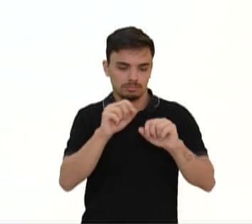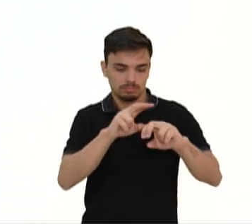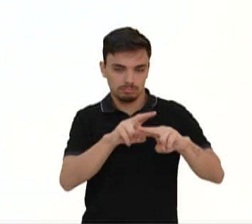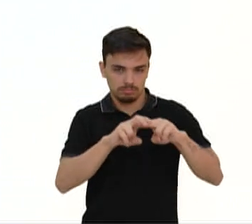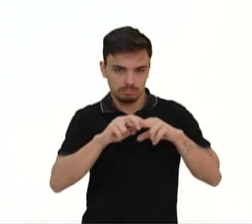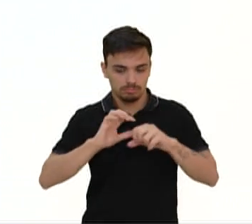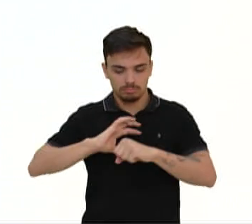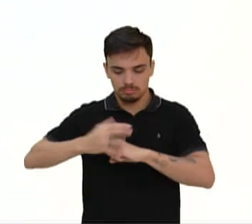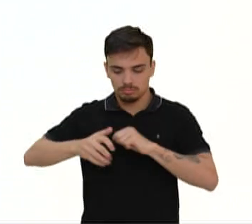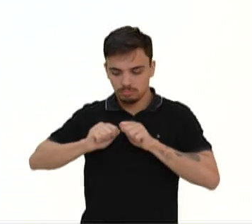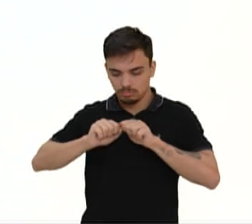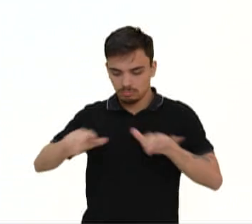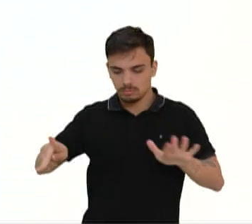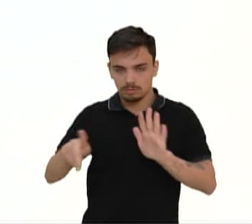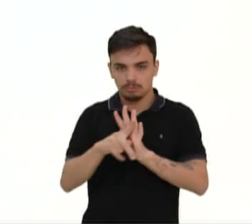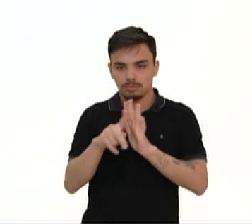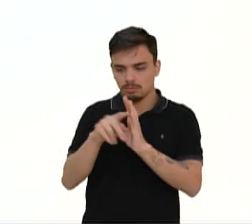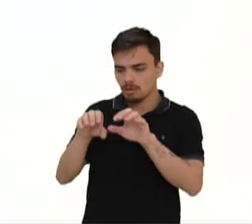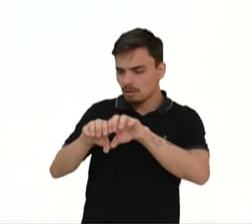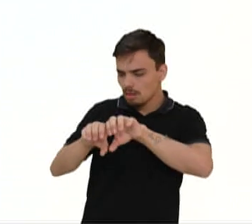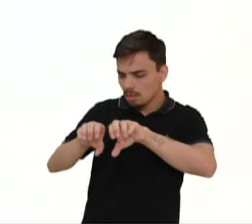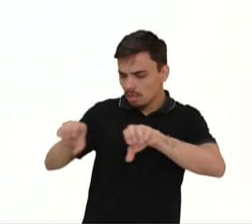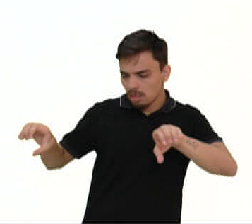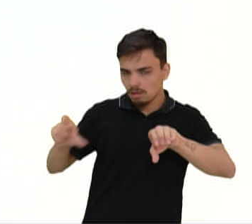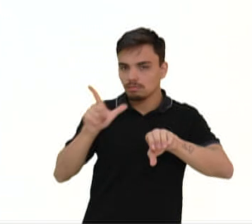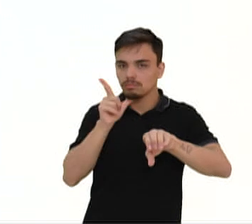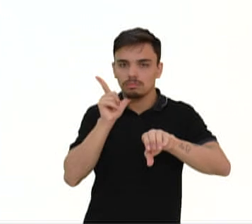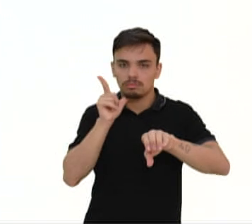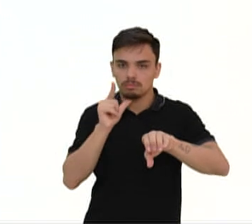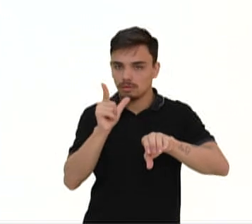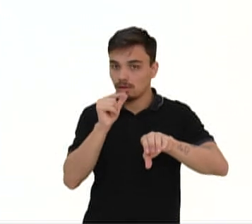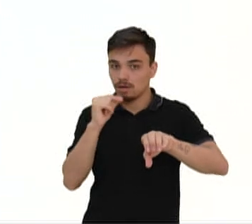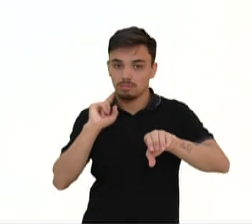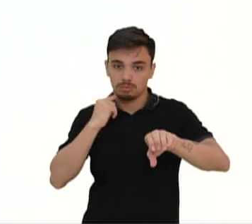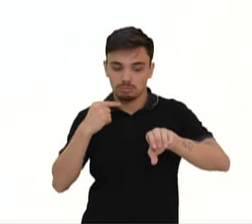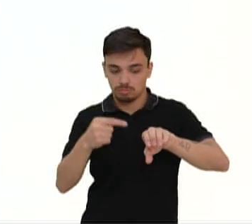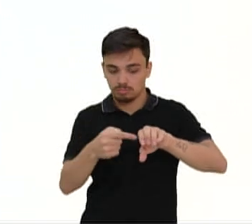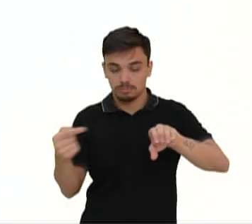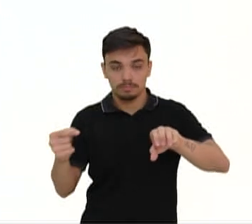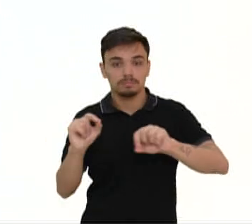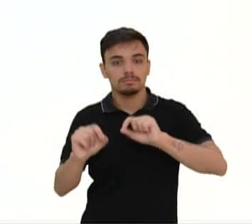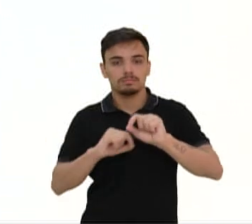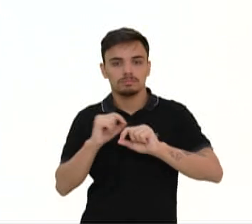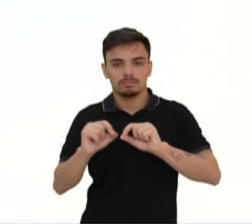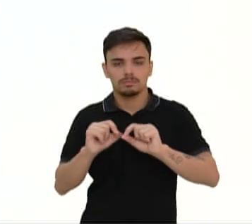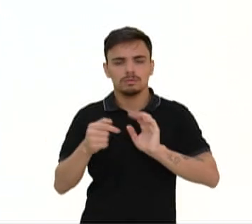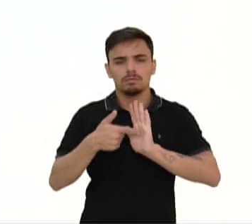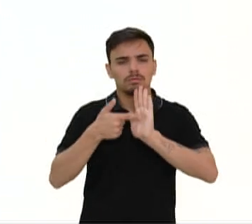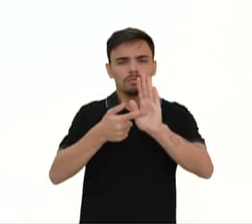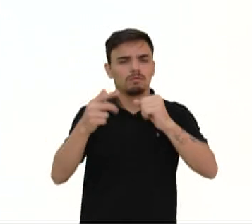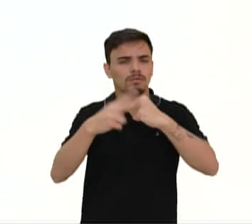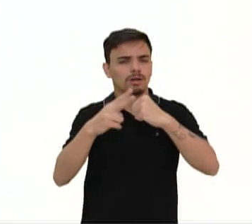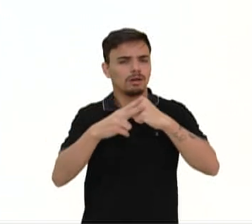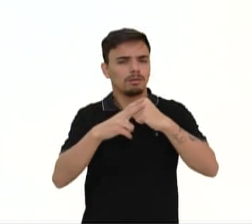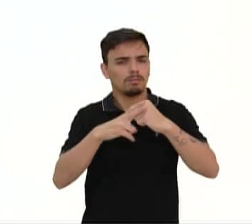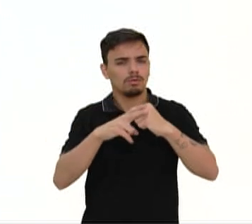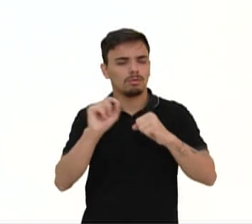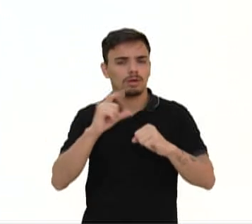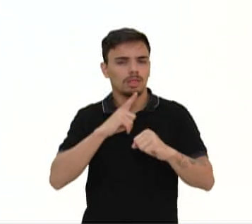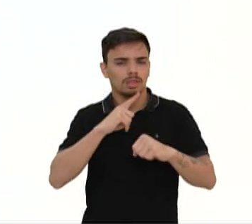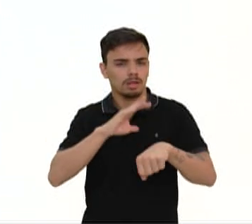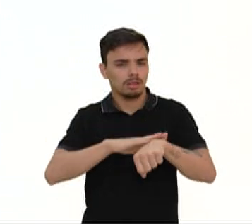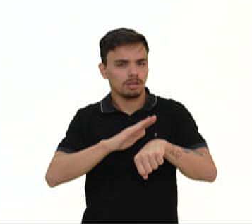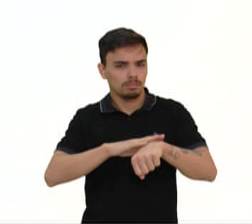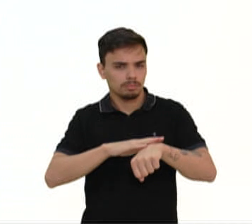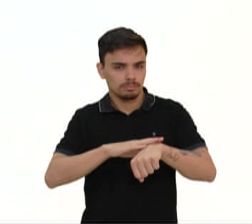seja transmitido pelo esgoto. Os verbos destacados estão respectivamente no tempo verbal. Quais são